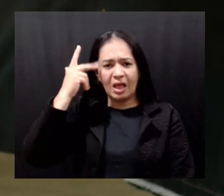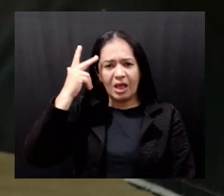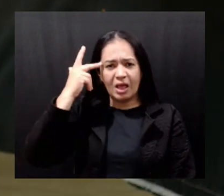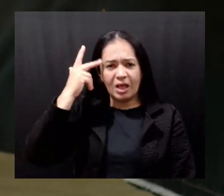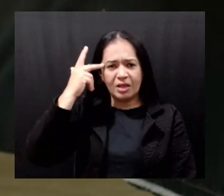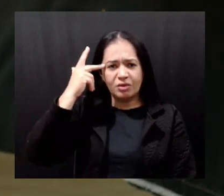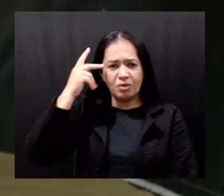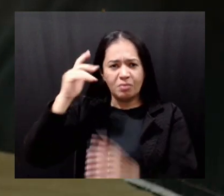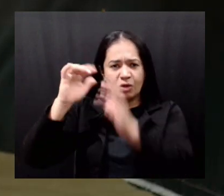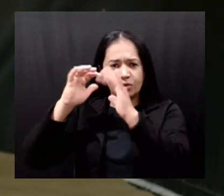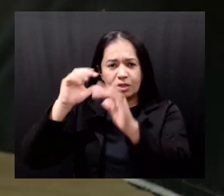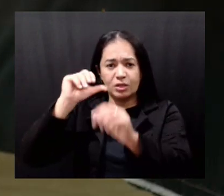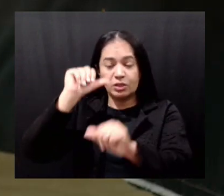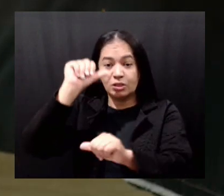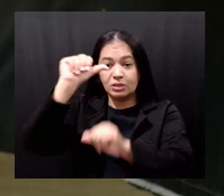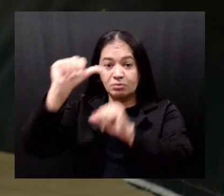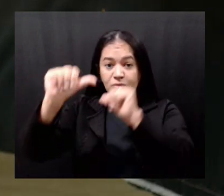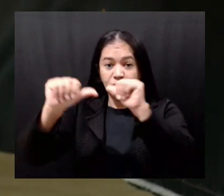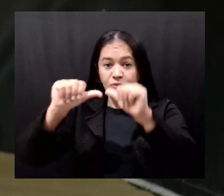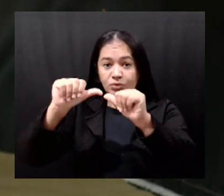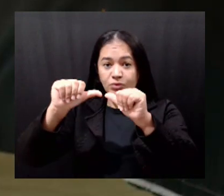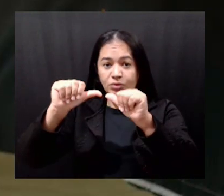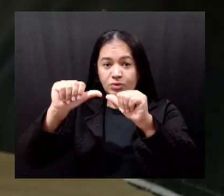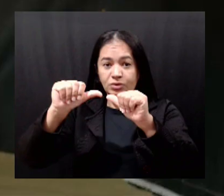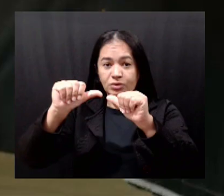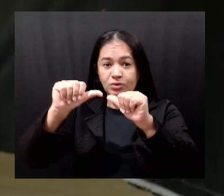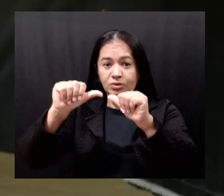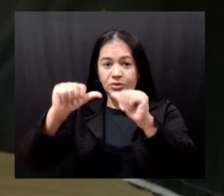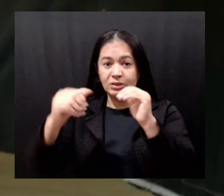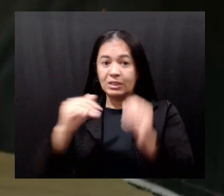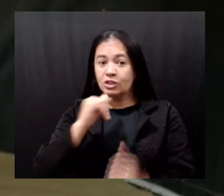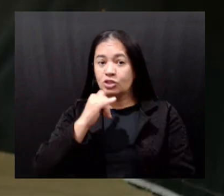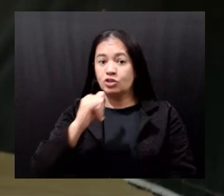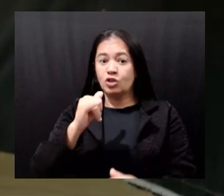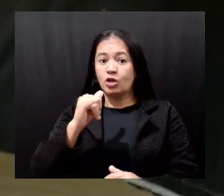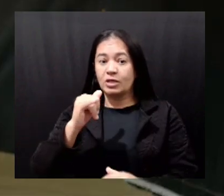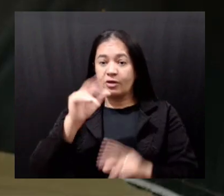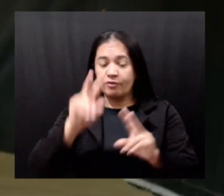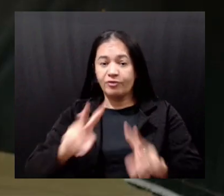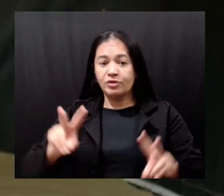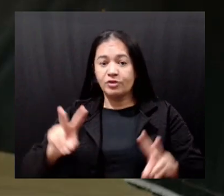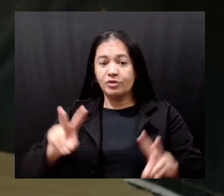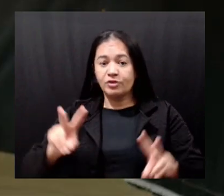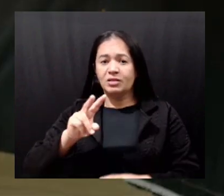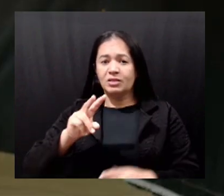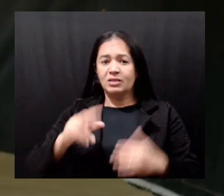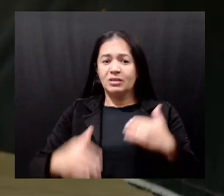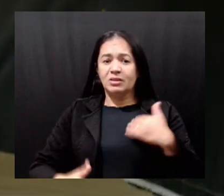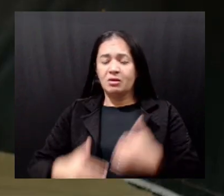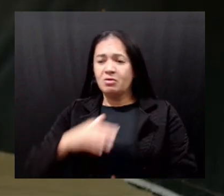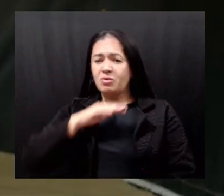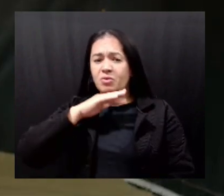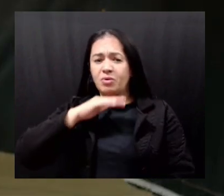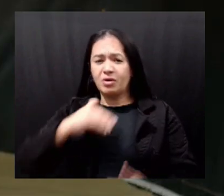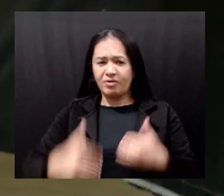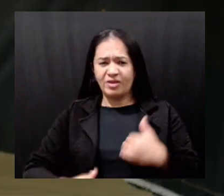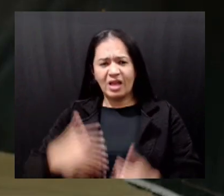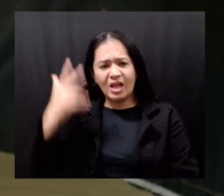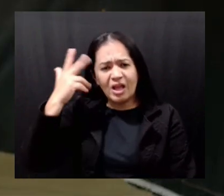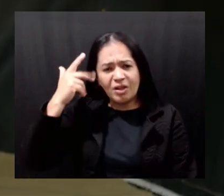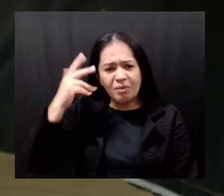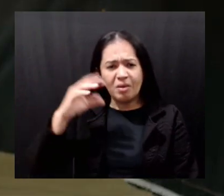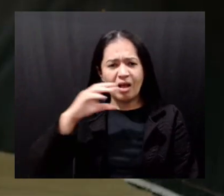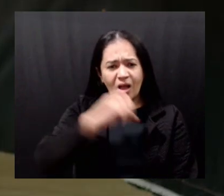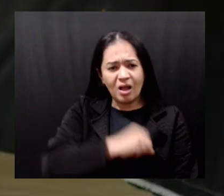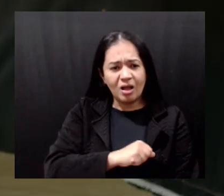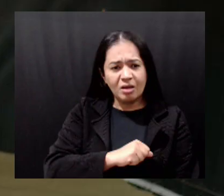visual em mal-estar físico e tão rápido? Nossa, Flávia, Karina. E aí,